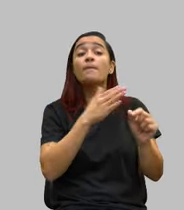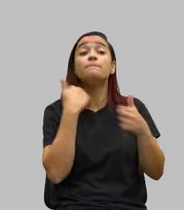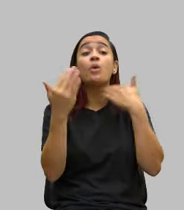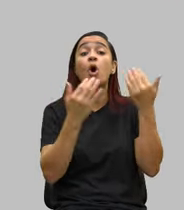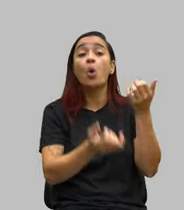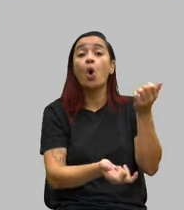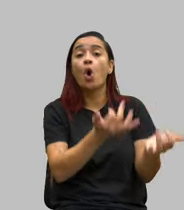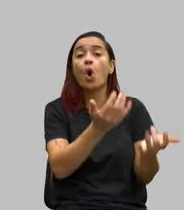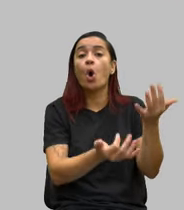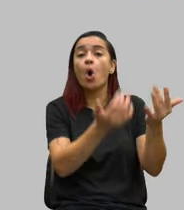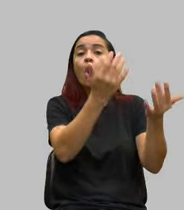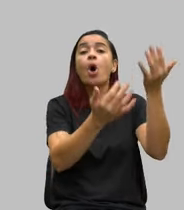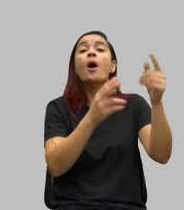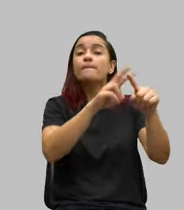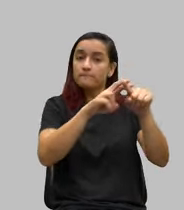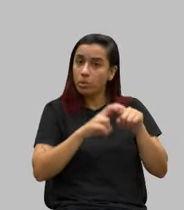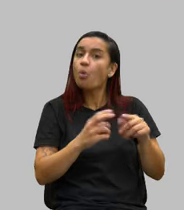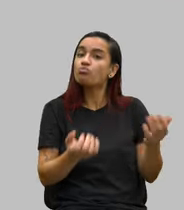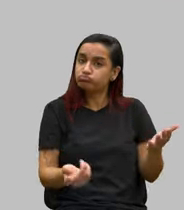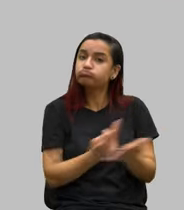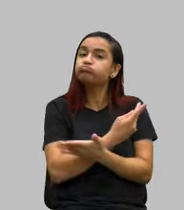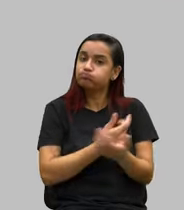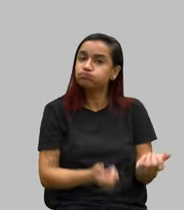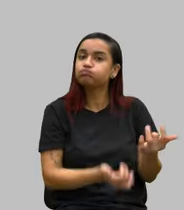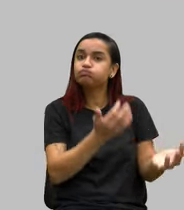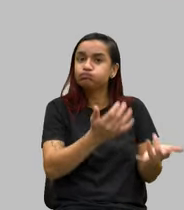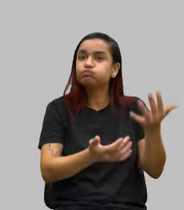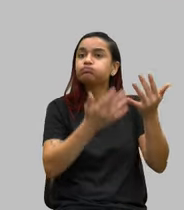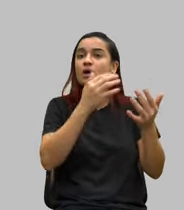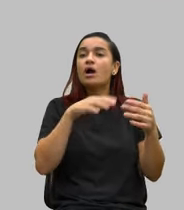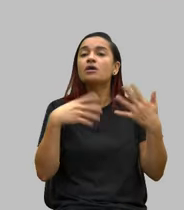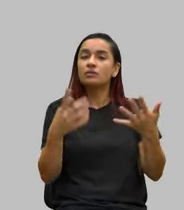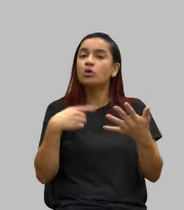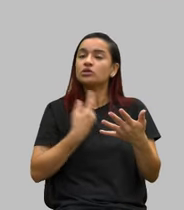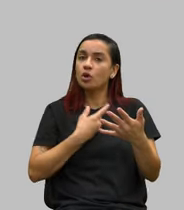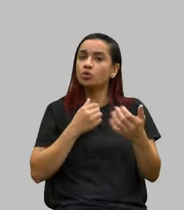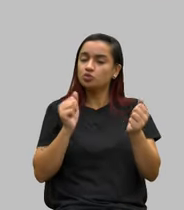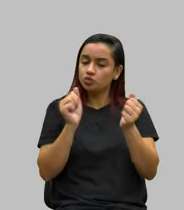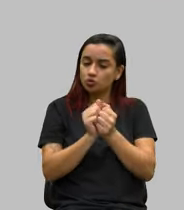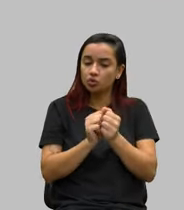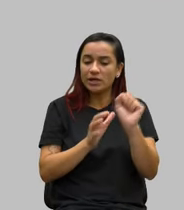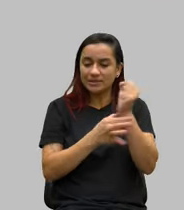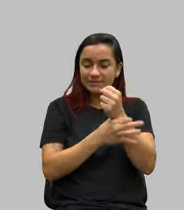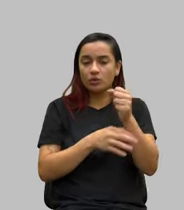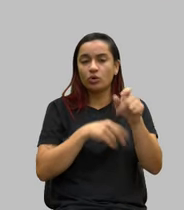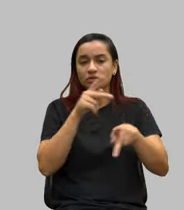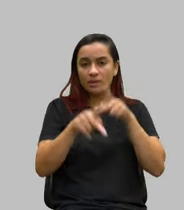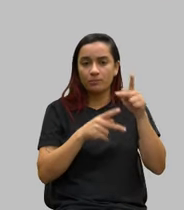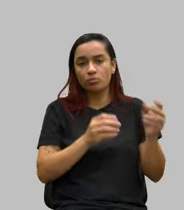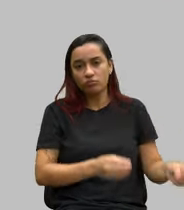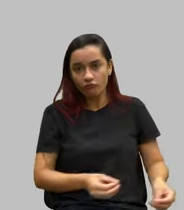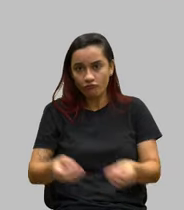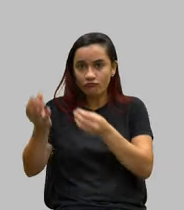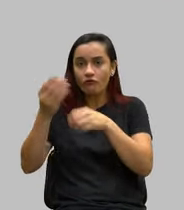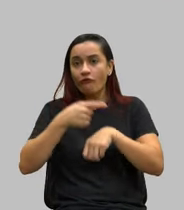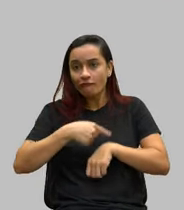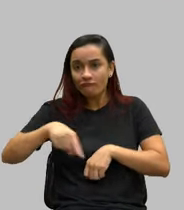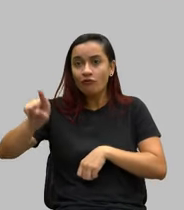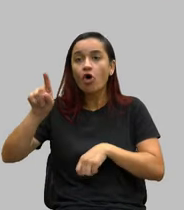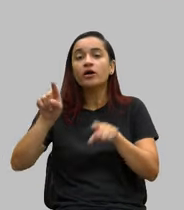incêndio nós arrancamos aqui com a comissão de Segurança Pública o Deputado dalmon Ribeiro estava também